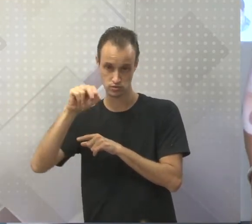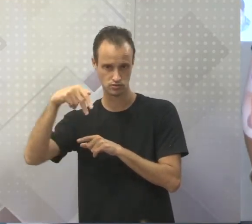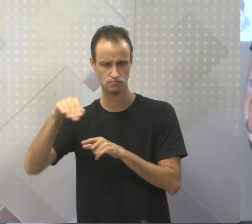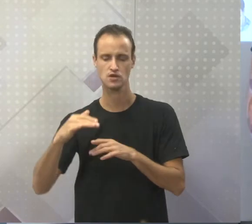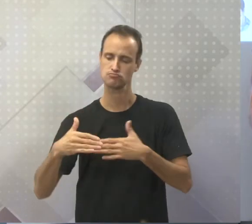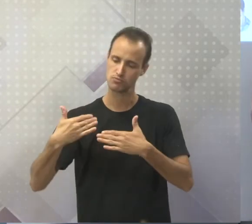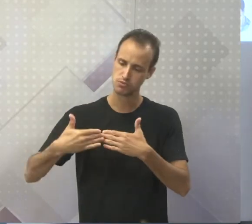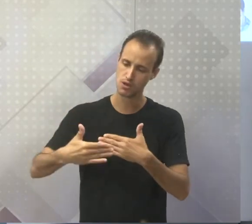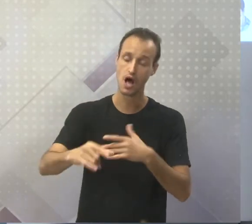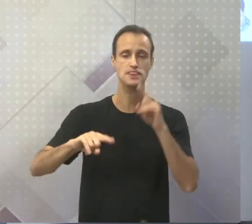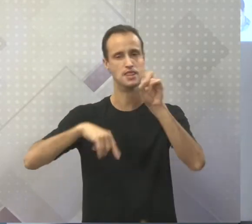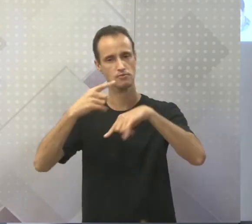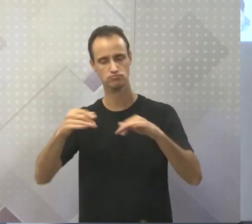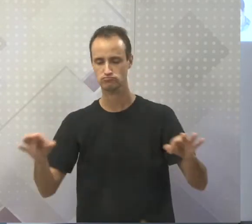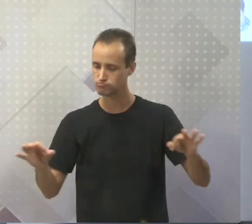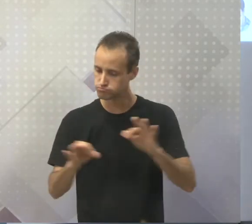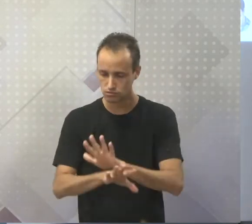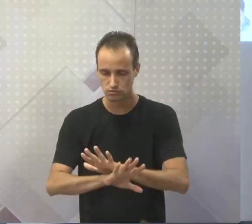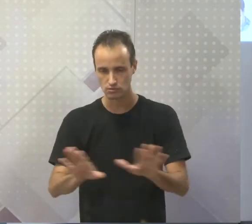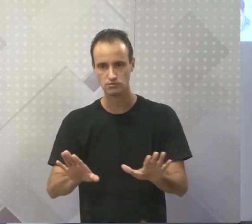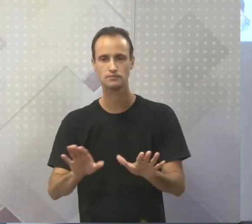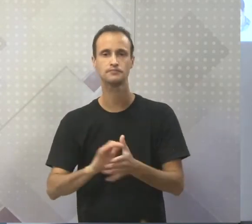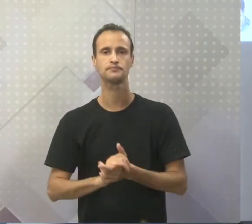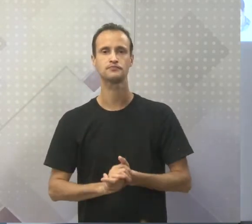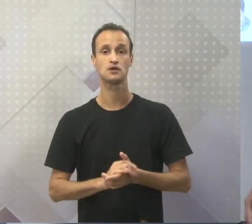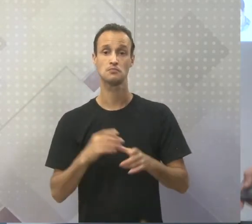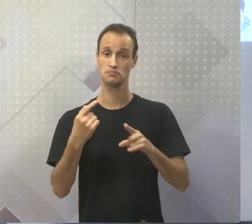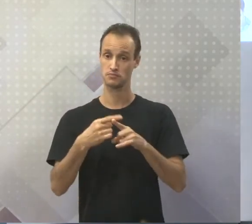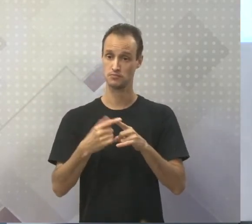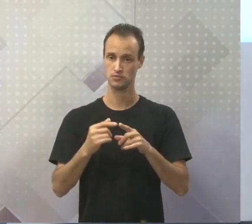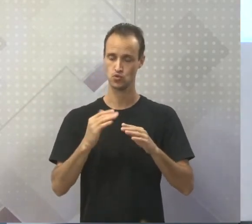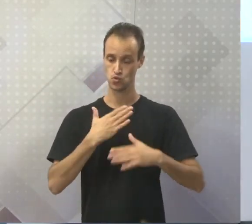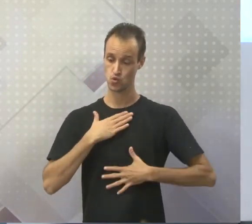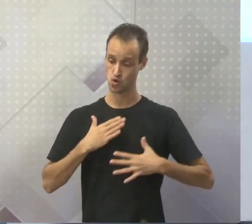depois desaparece, porque você está agora com o controle sobre o seu corpo.